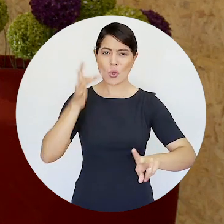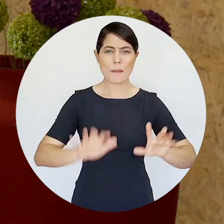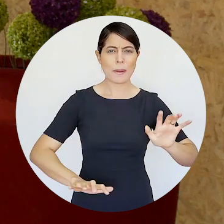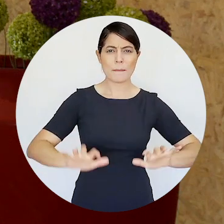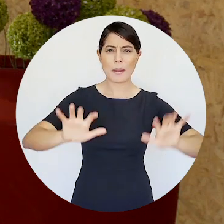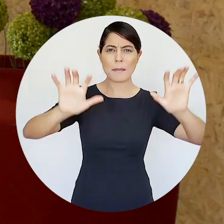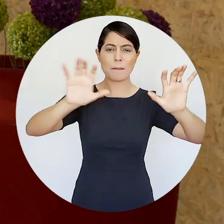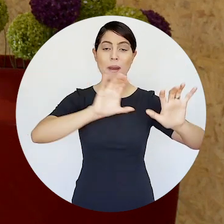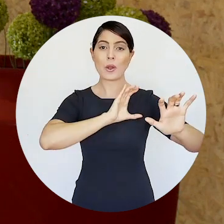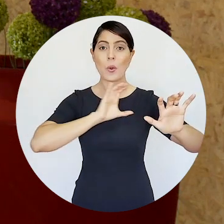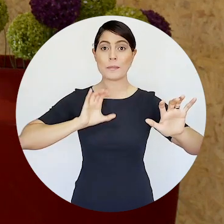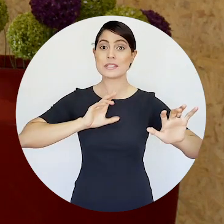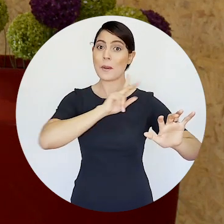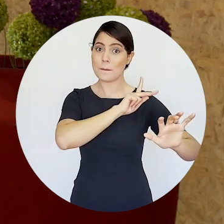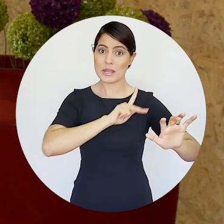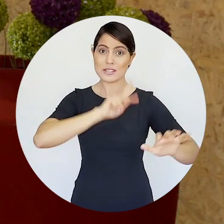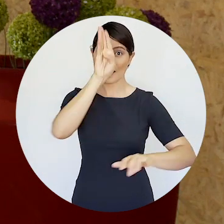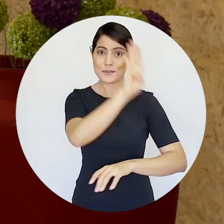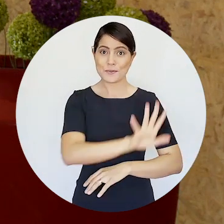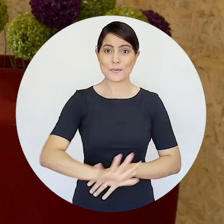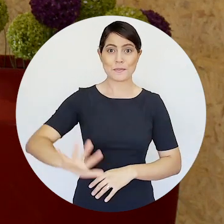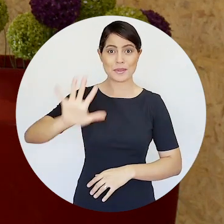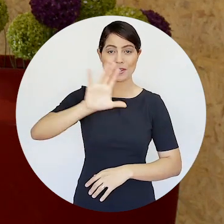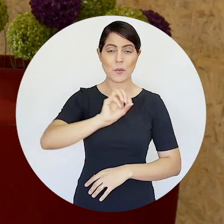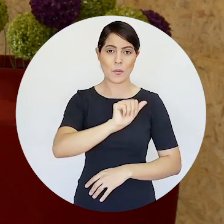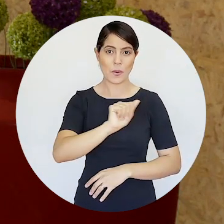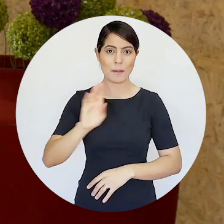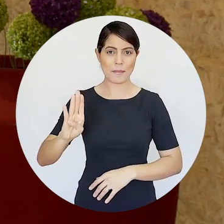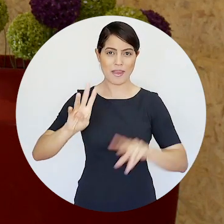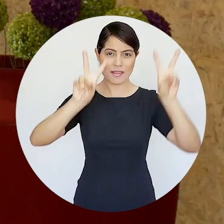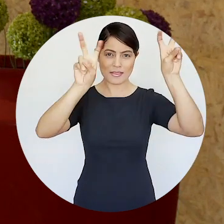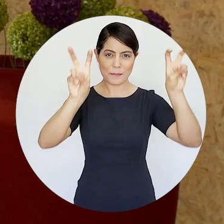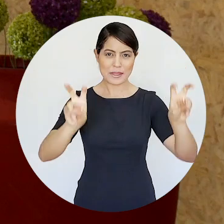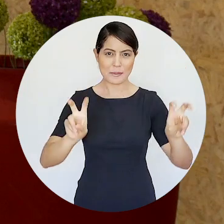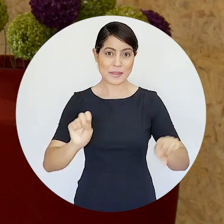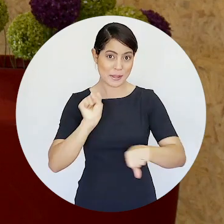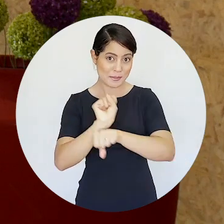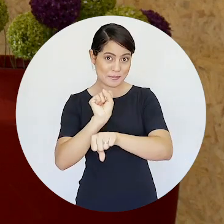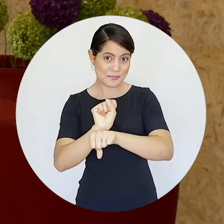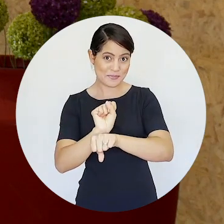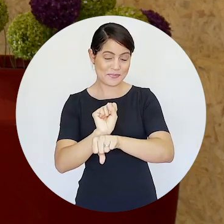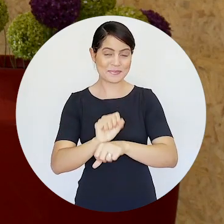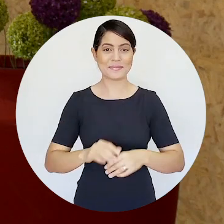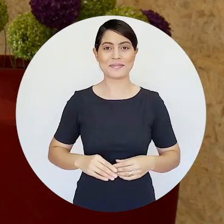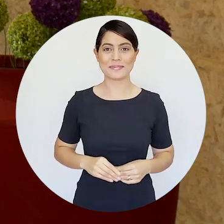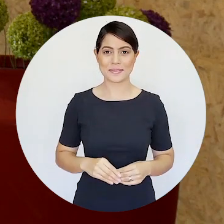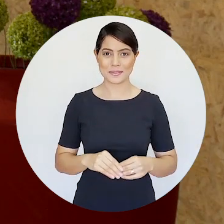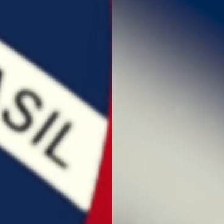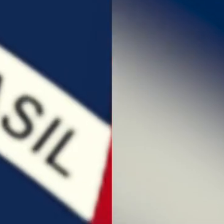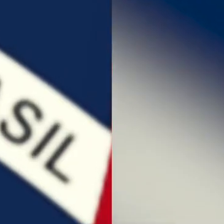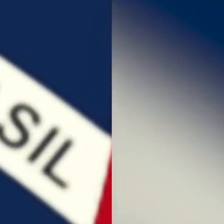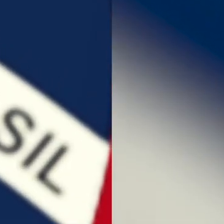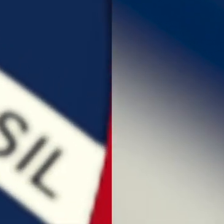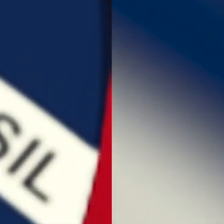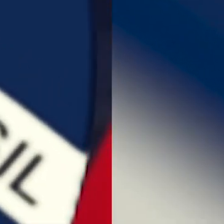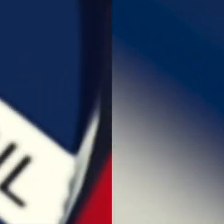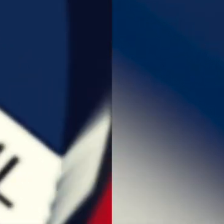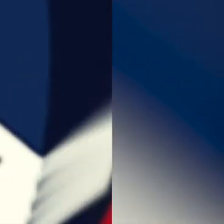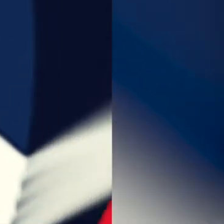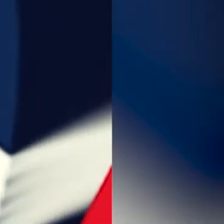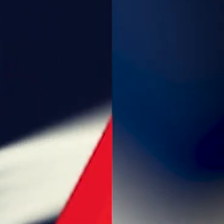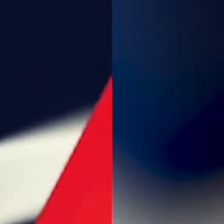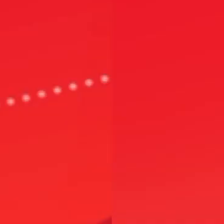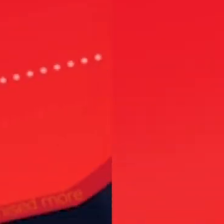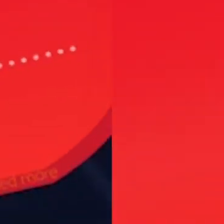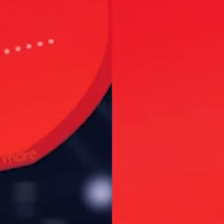de comissões de todo o país sobre os mais variados assuntos relacionados ao tema. Não saia daí.